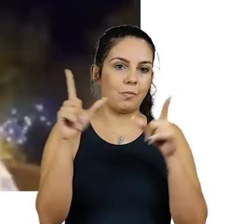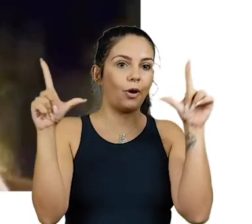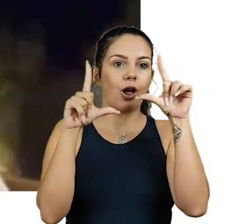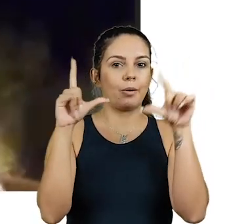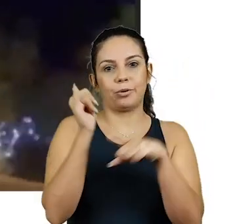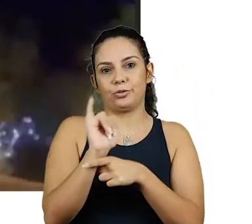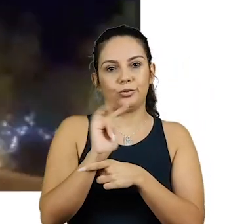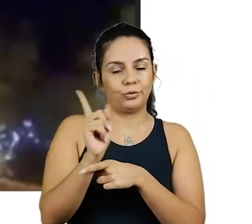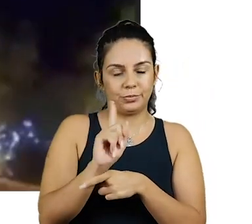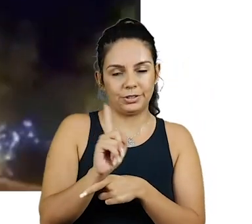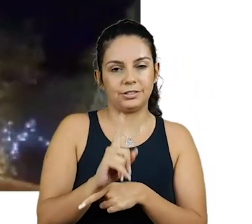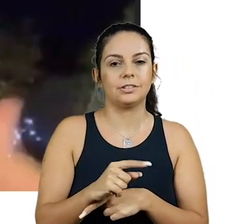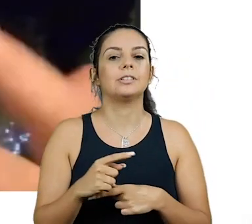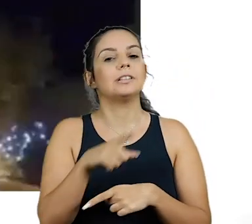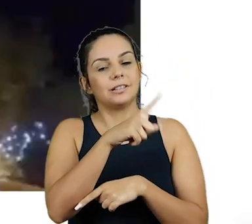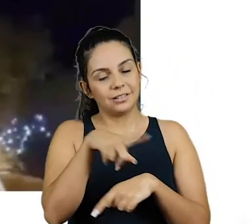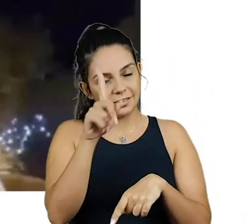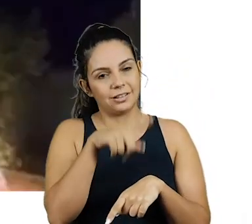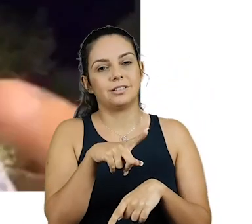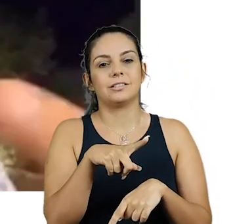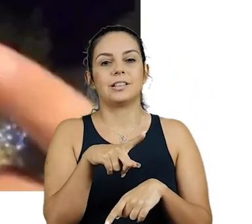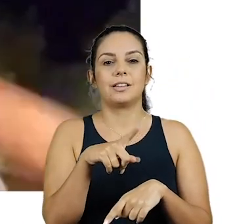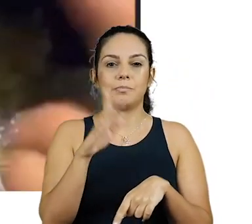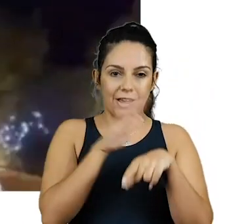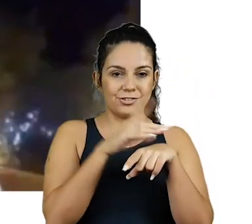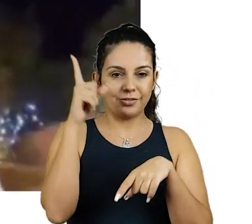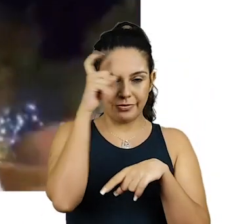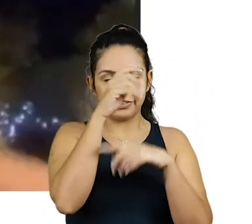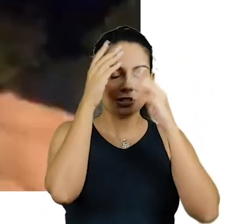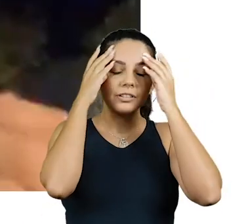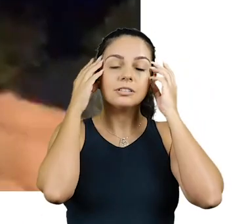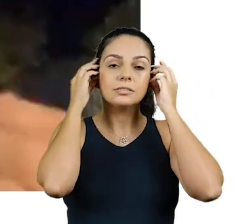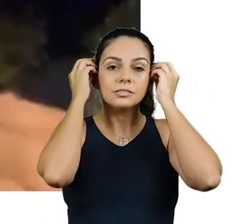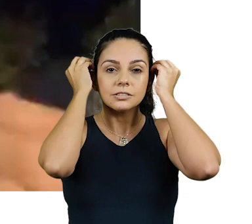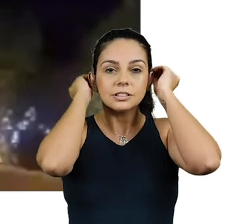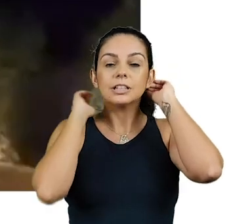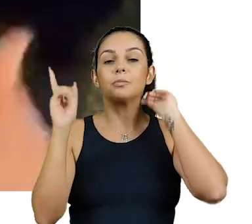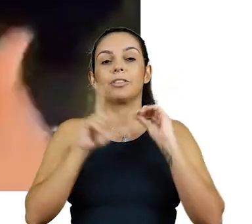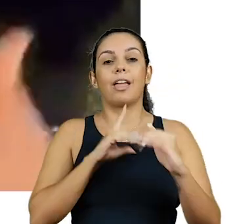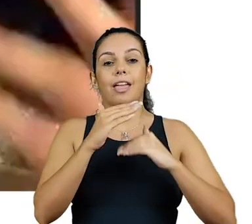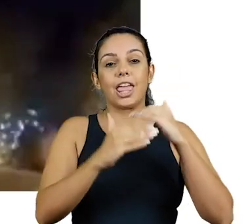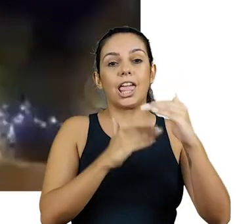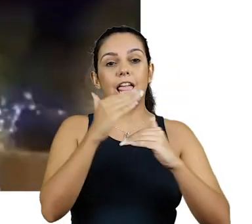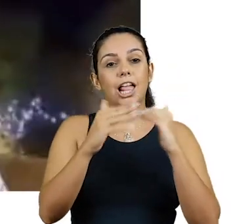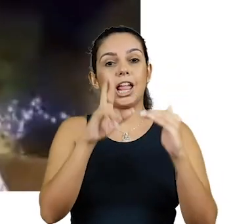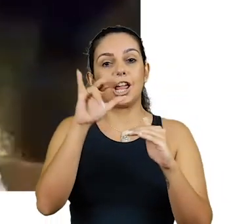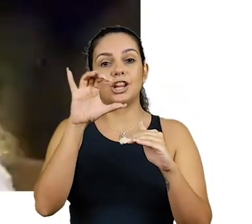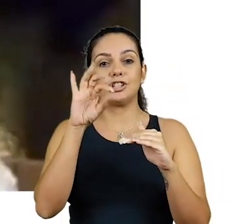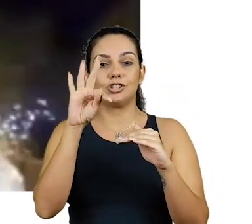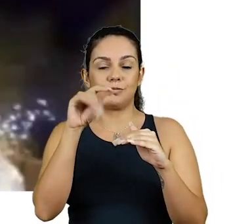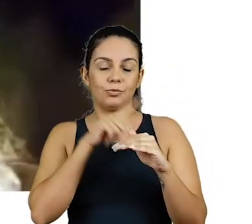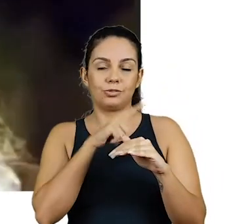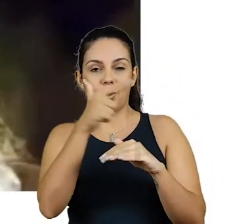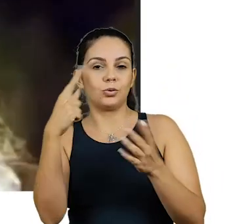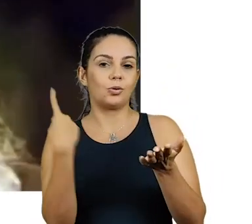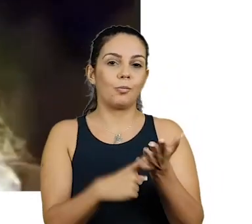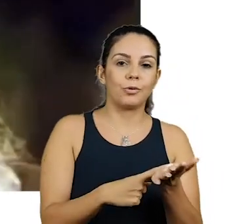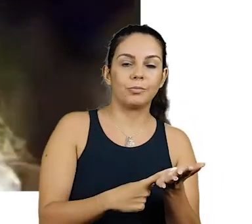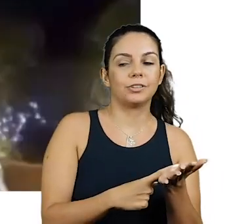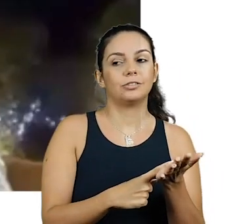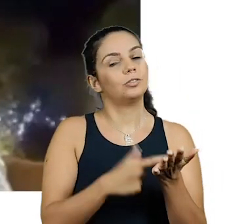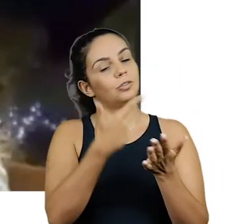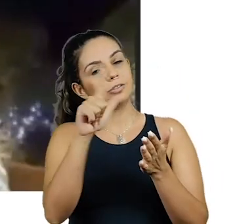de YouTube, sem desmerecer nada, mas essas outras mídias têm um ritmo diferente, né? A televisão tem um outro compromisso, tem